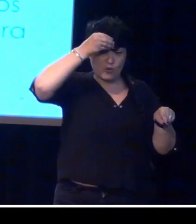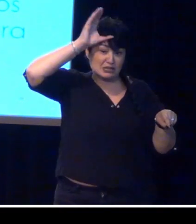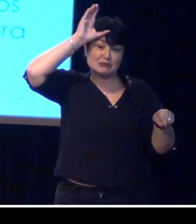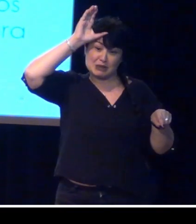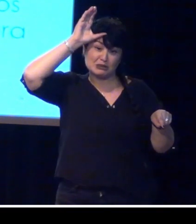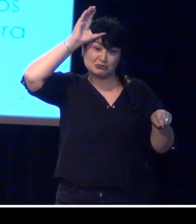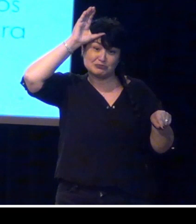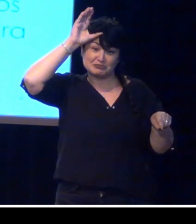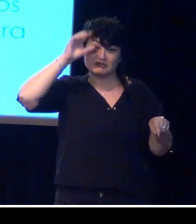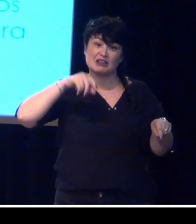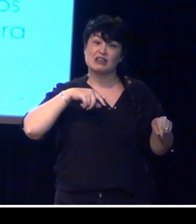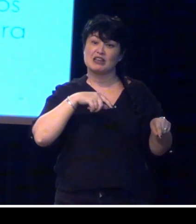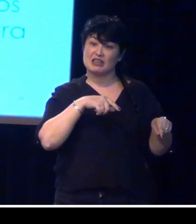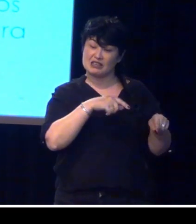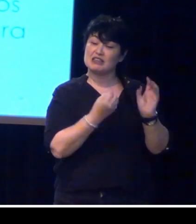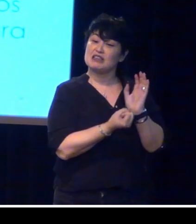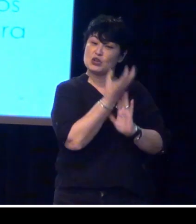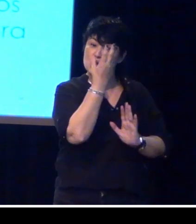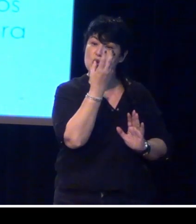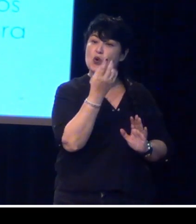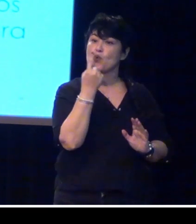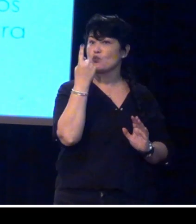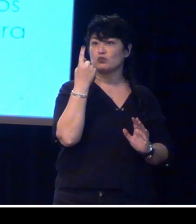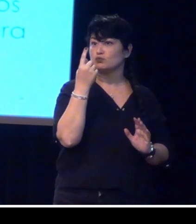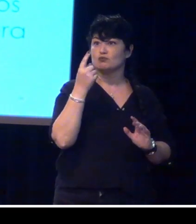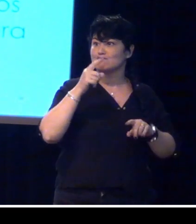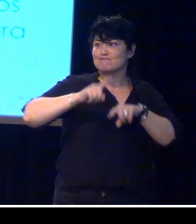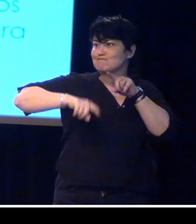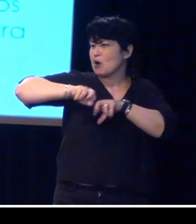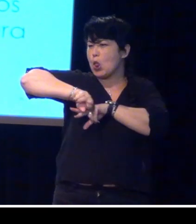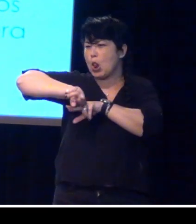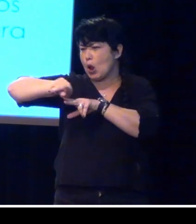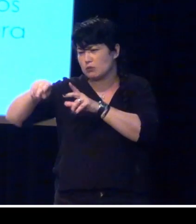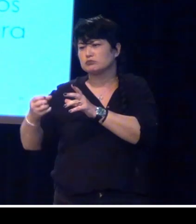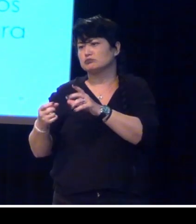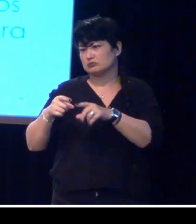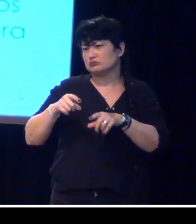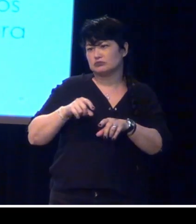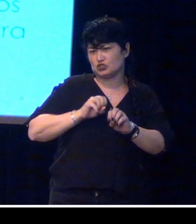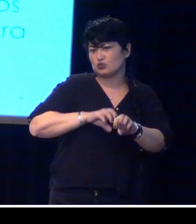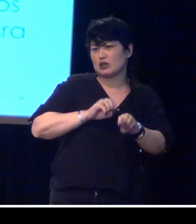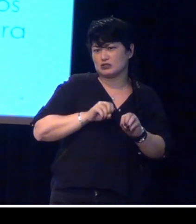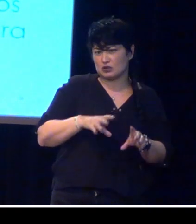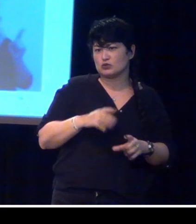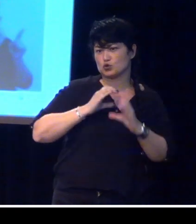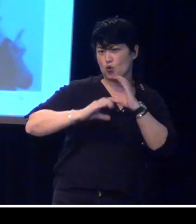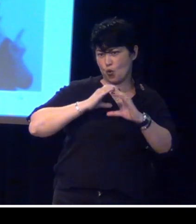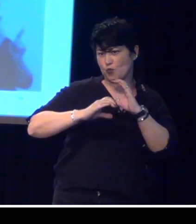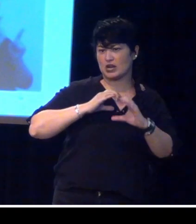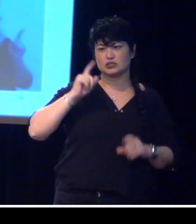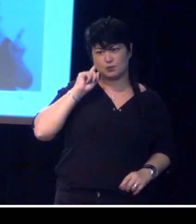conhecimento, né? Ampliou o universo de materiais educacionais de comunicação